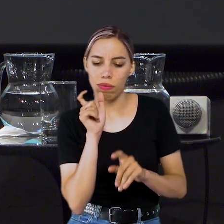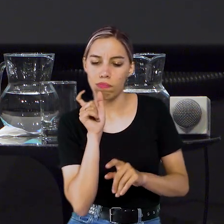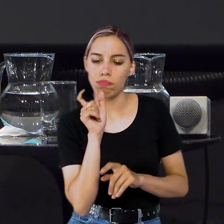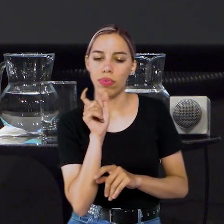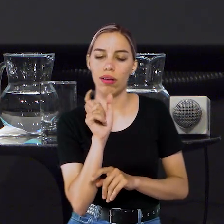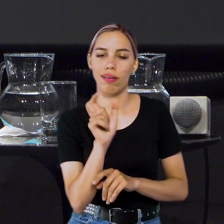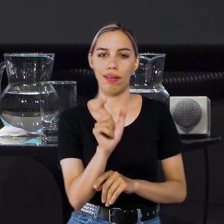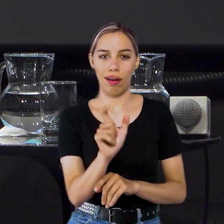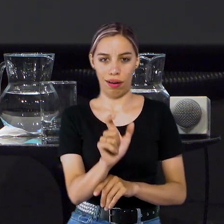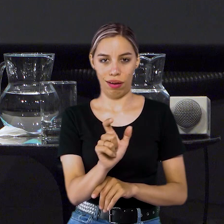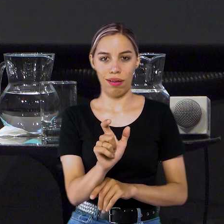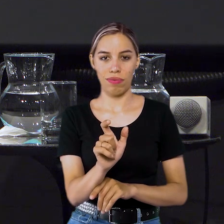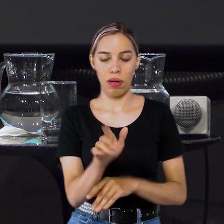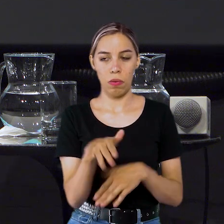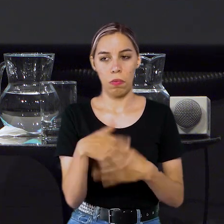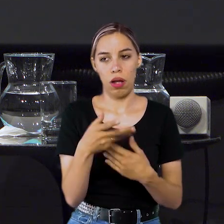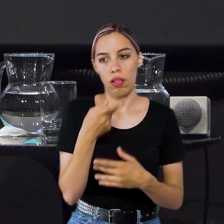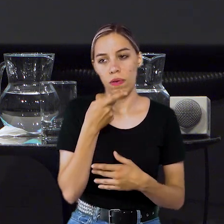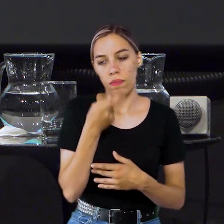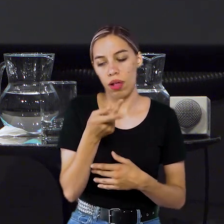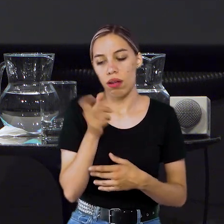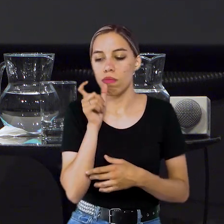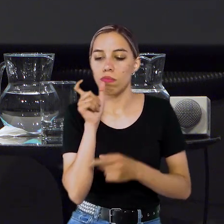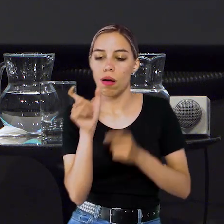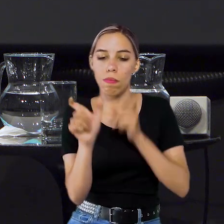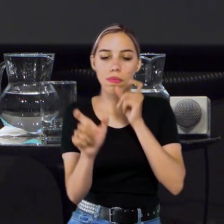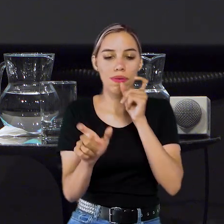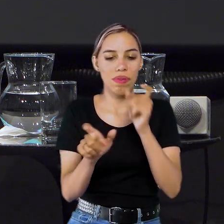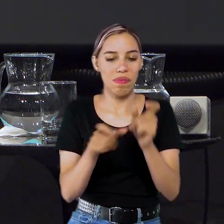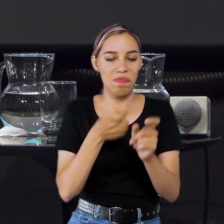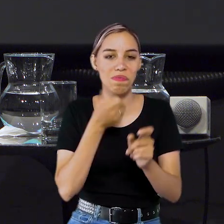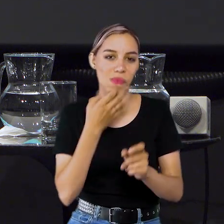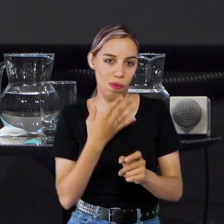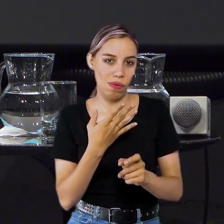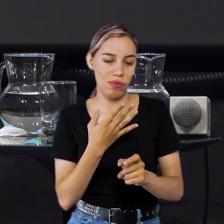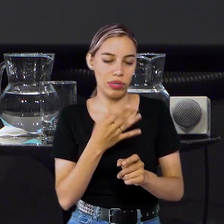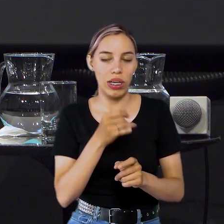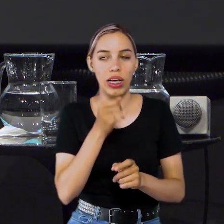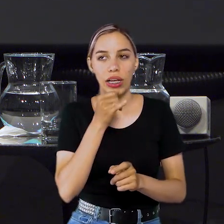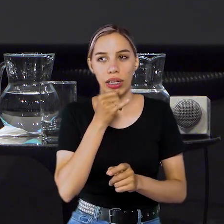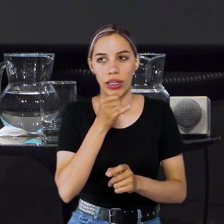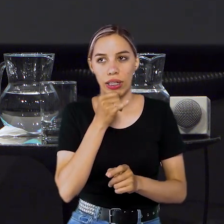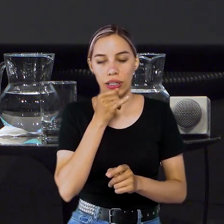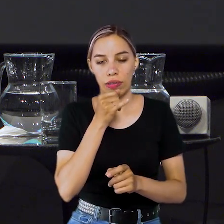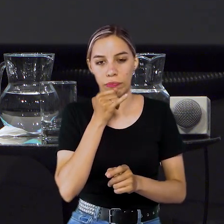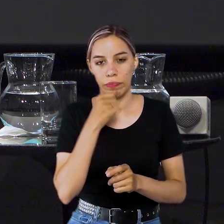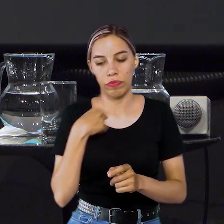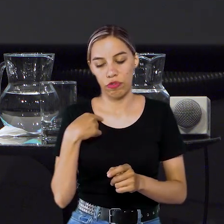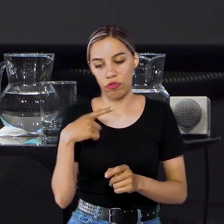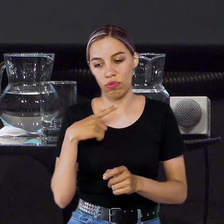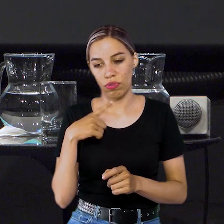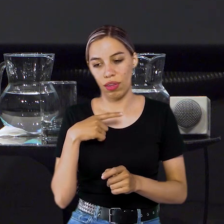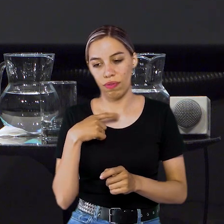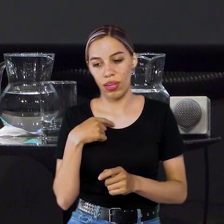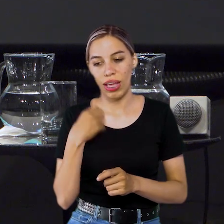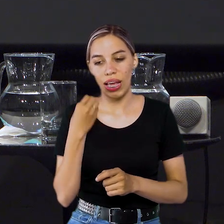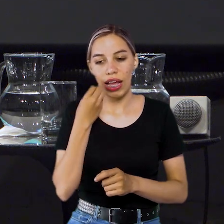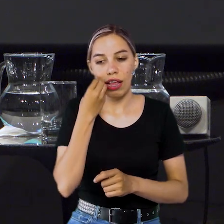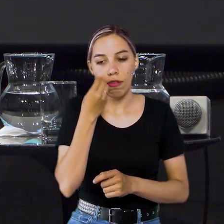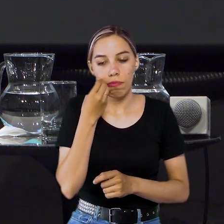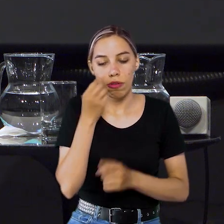palavra. Porque quando você fala belas palavras, né? Por exemplo, eu tive experiência com